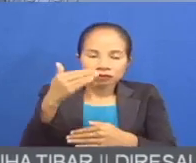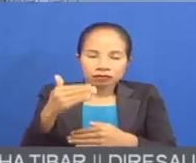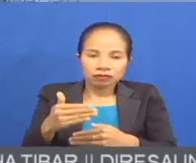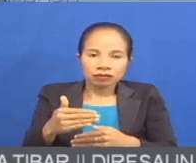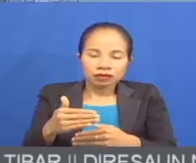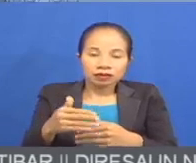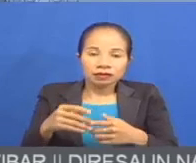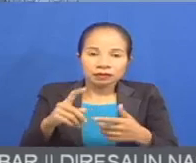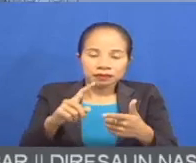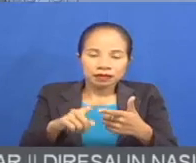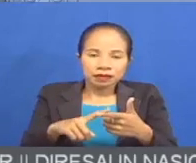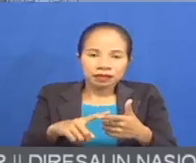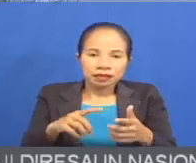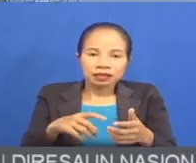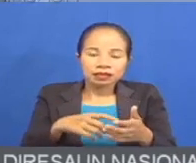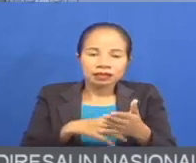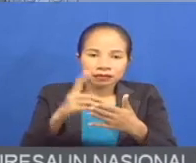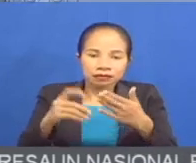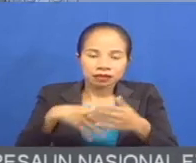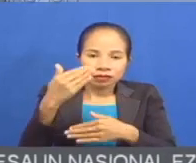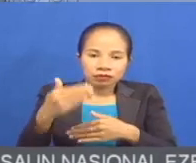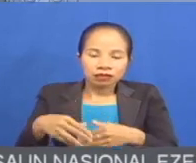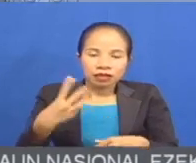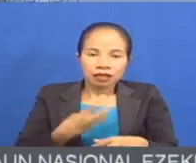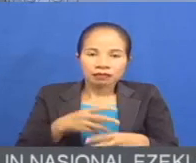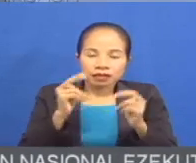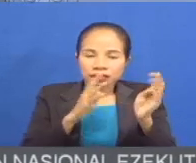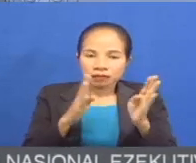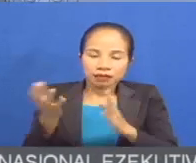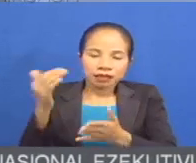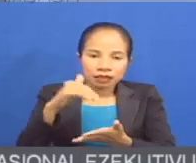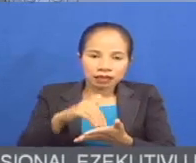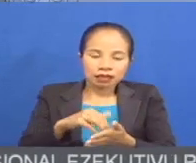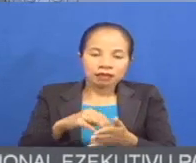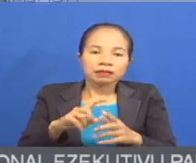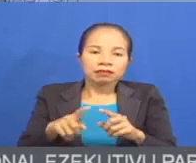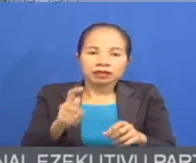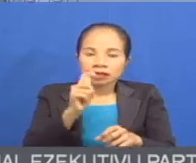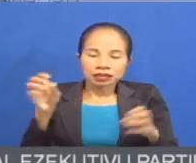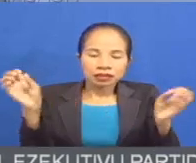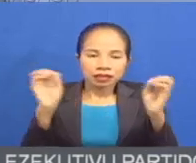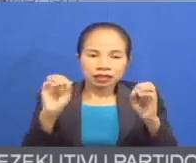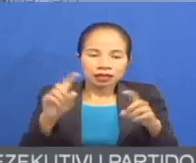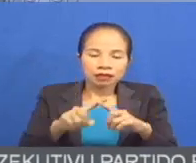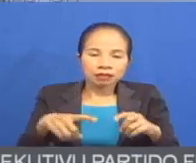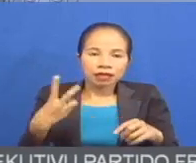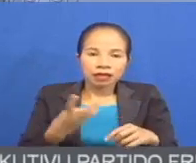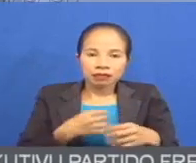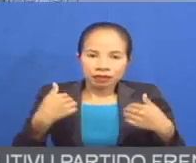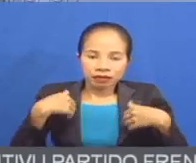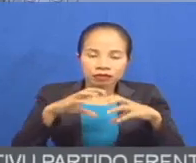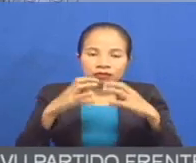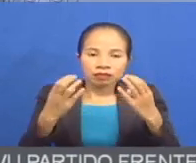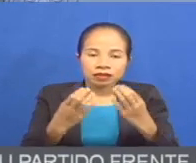depois semana ohing ami tenge prepara falena maybe mas ki terça ami la iha maybe ami iha komisão la